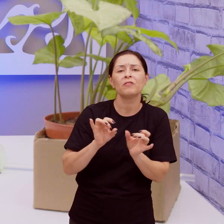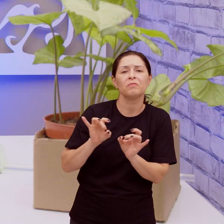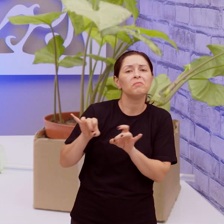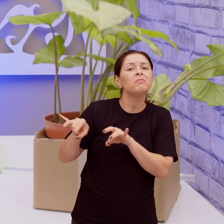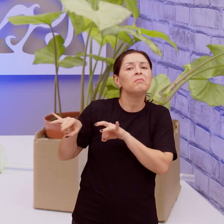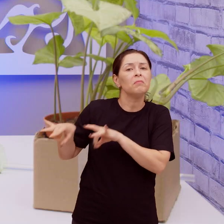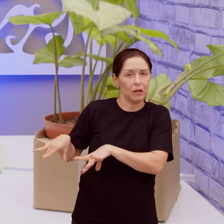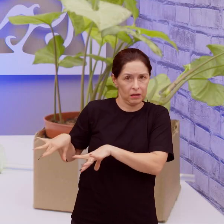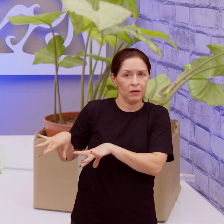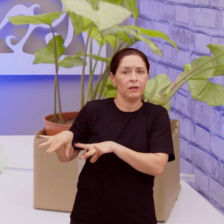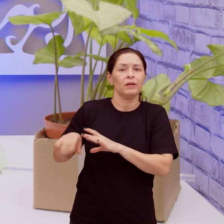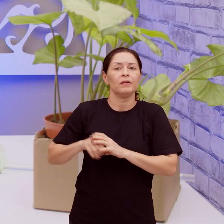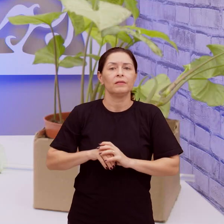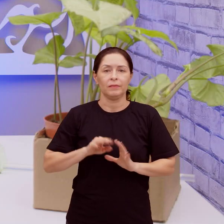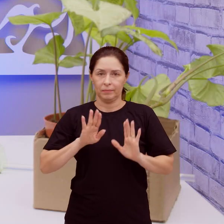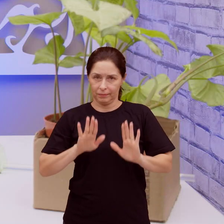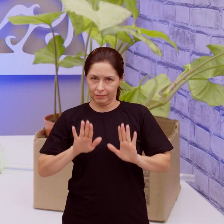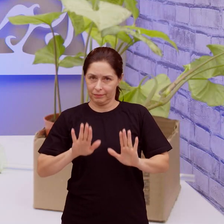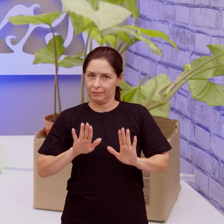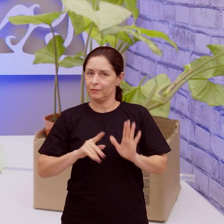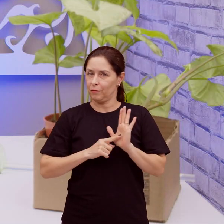ver.